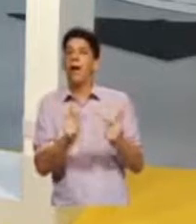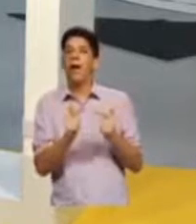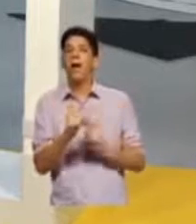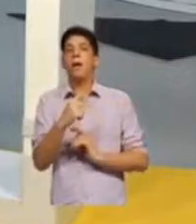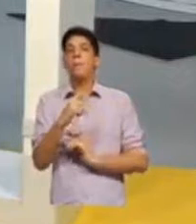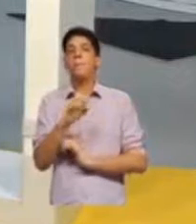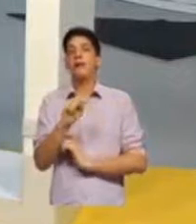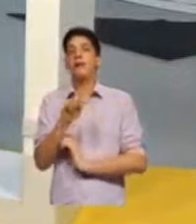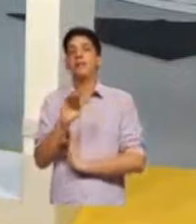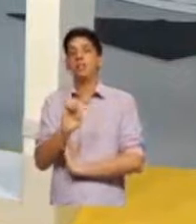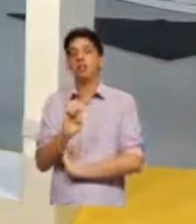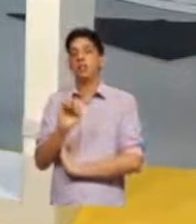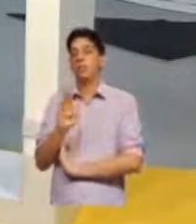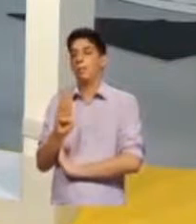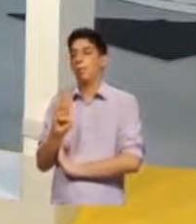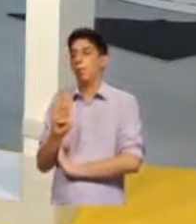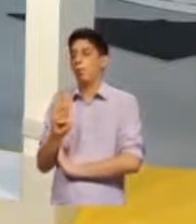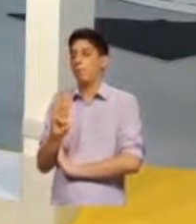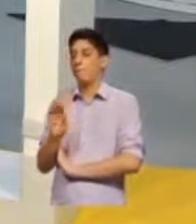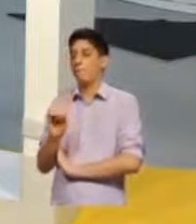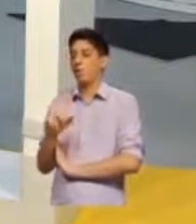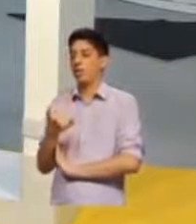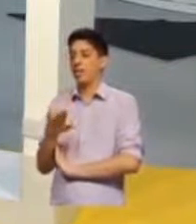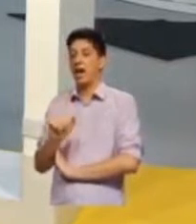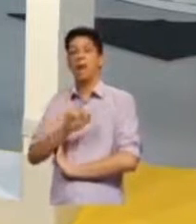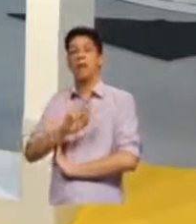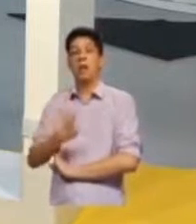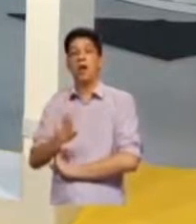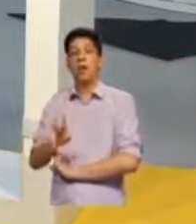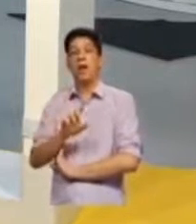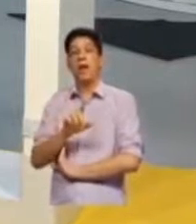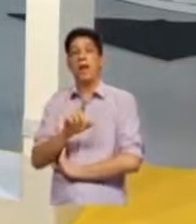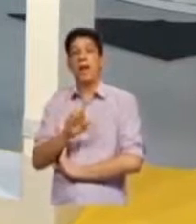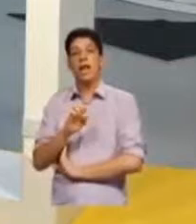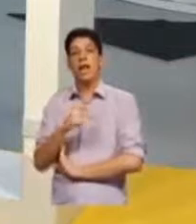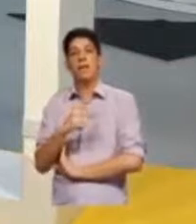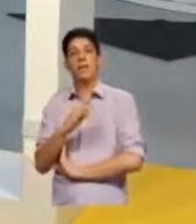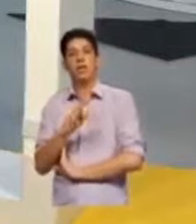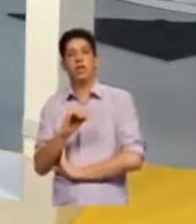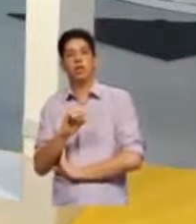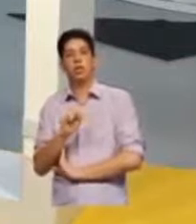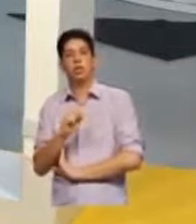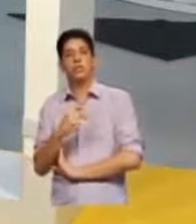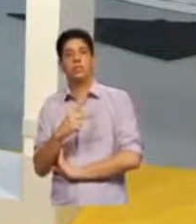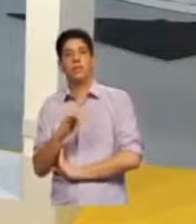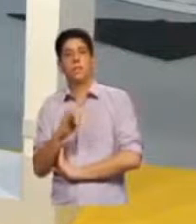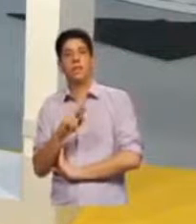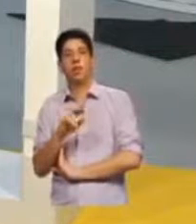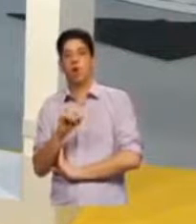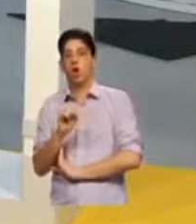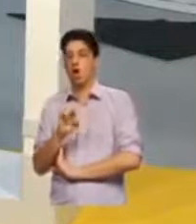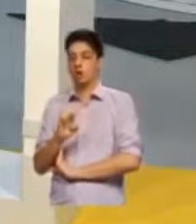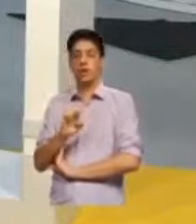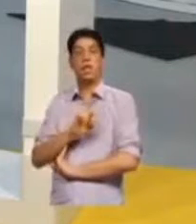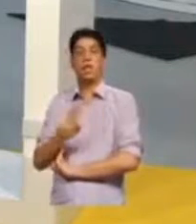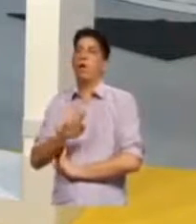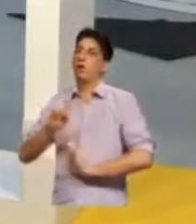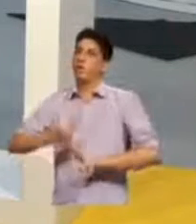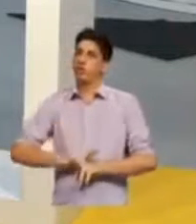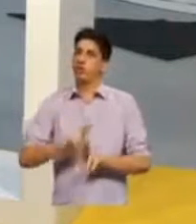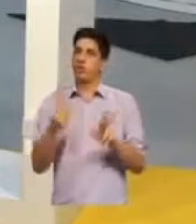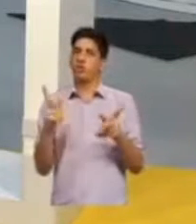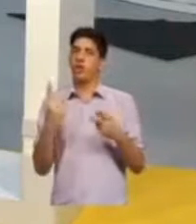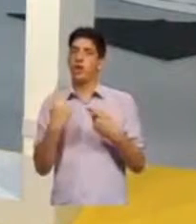bubônica, não é leptospirose. Muitas pessoas acham que a peste negra é a leptospirose,